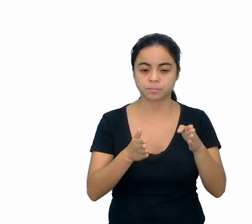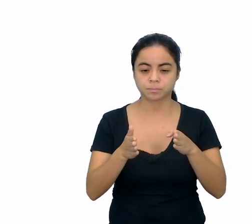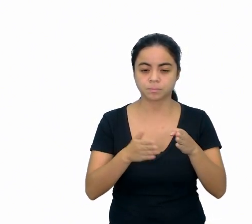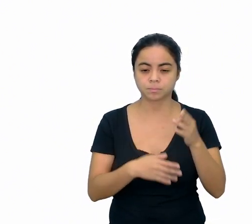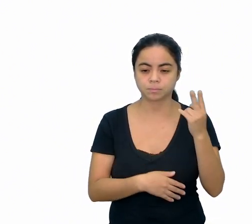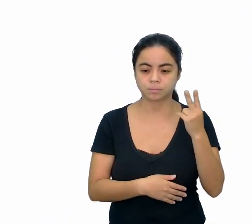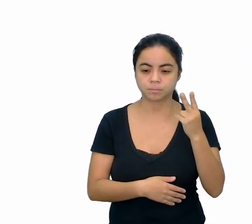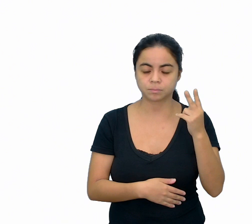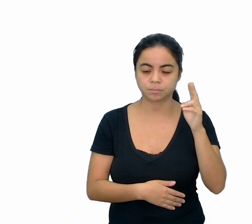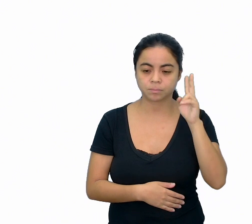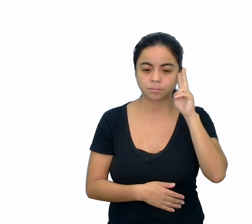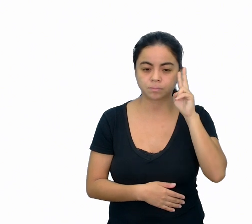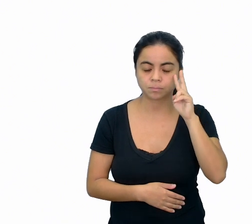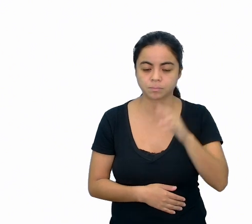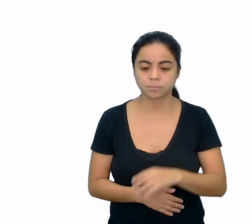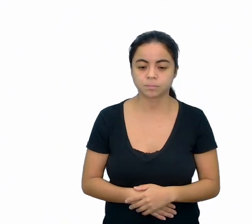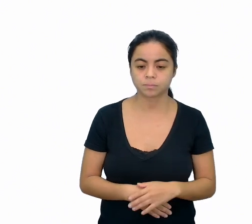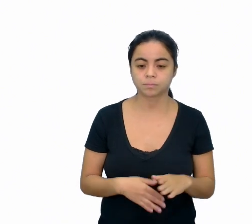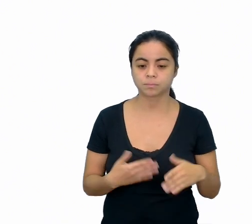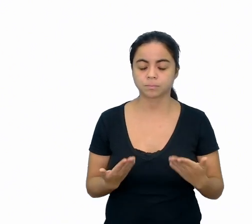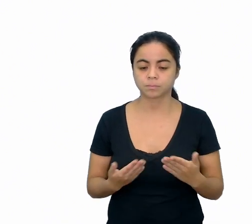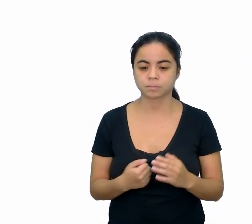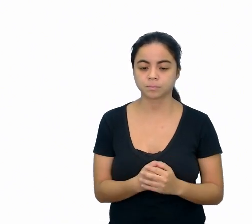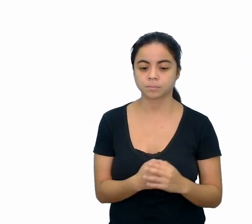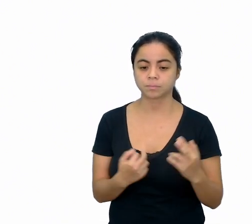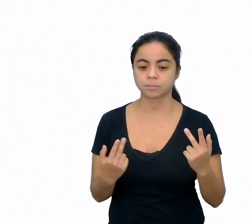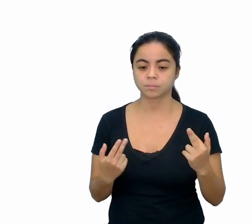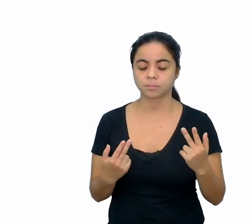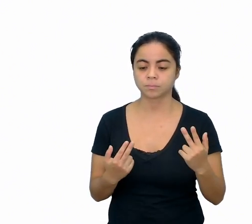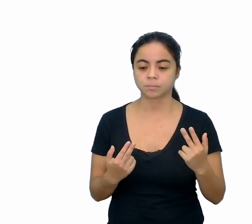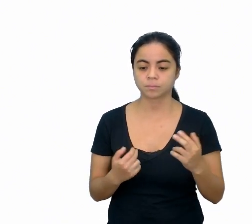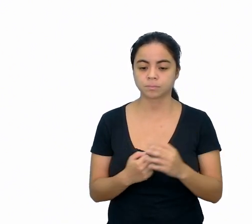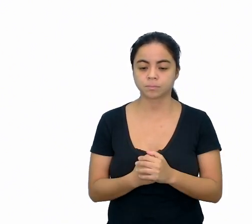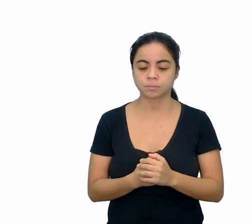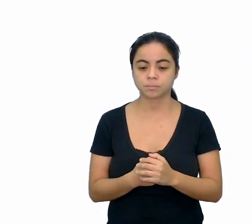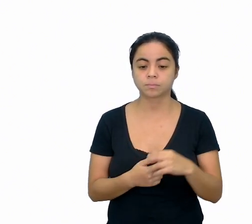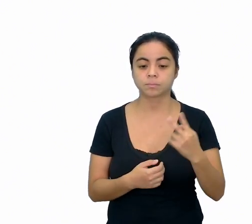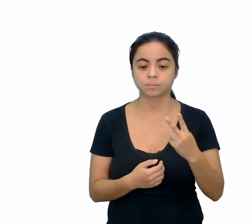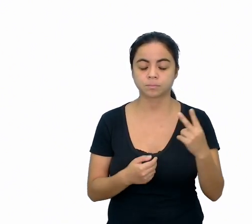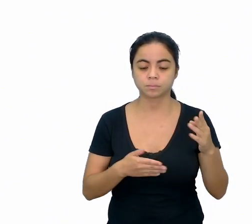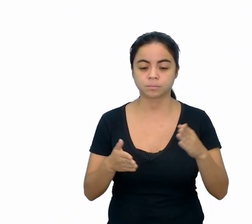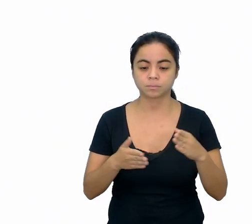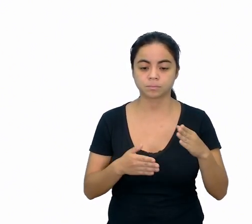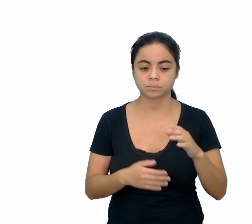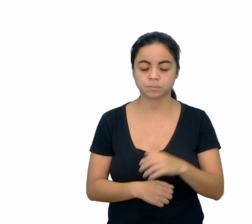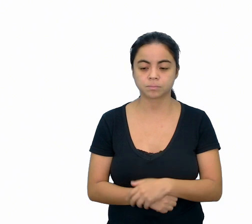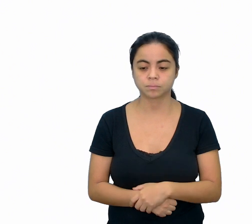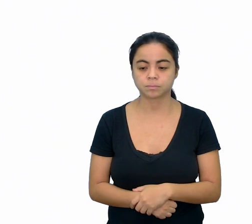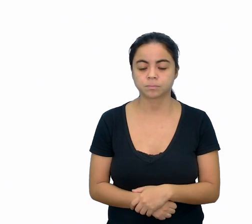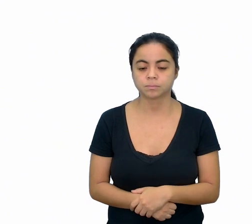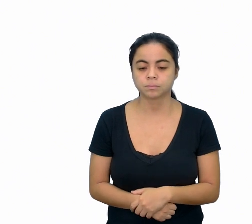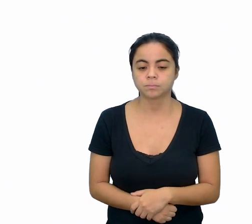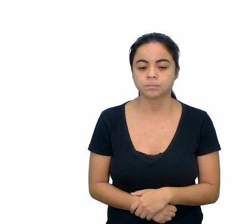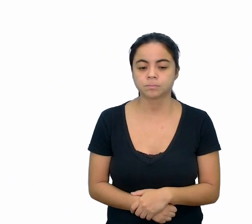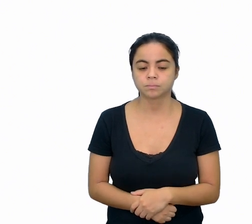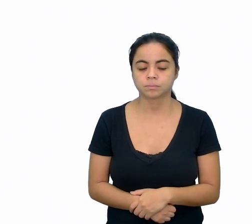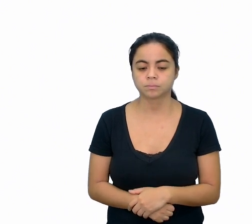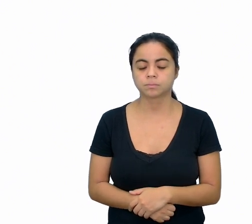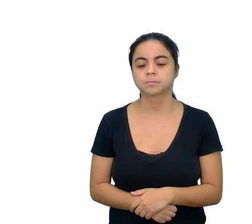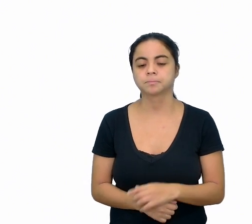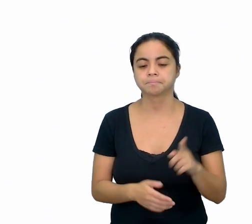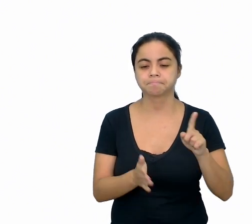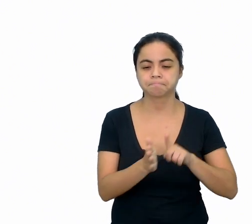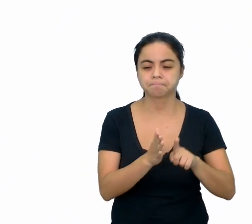nesta aula, dá-se o mesmo que na aula anterior em relação à segunda parte do conto. As questões